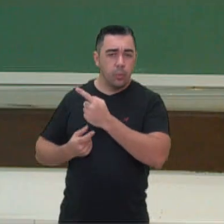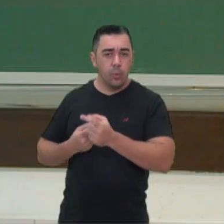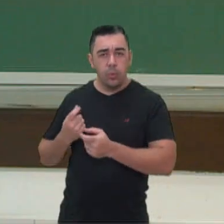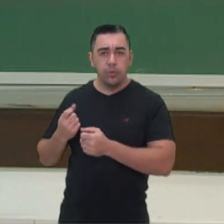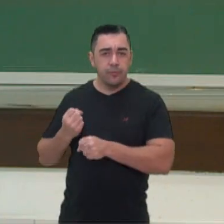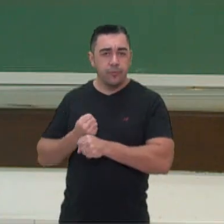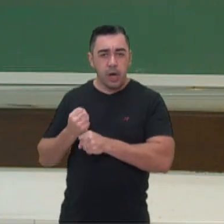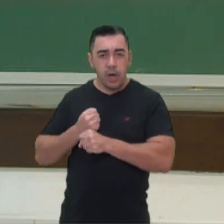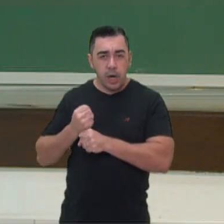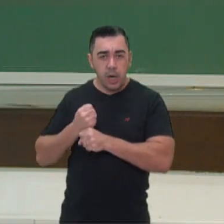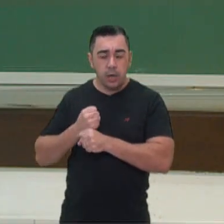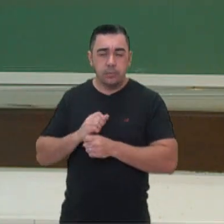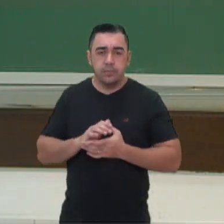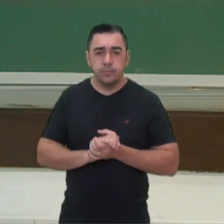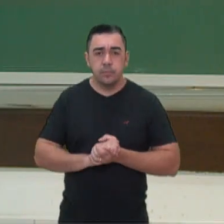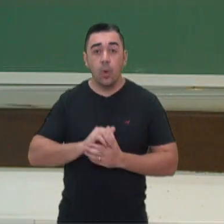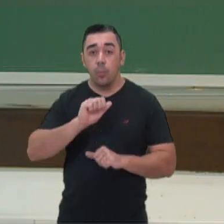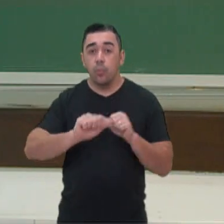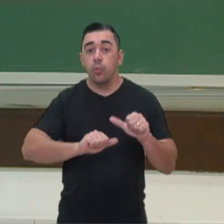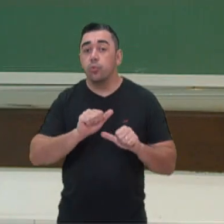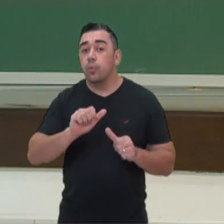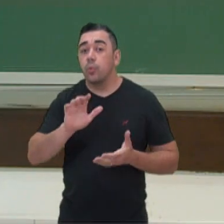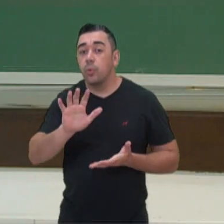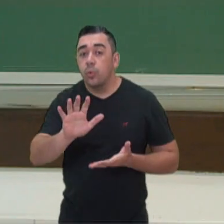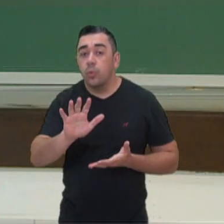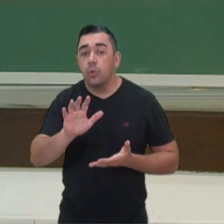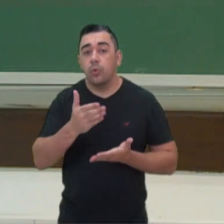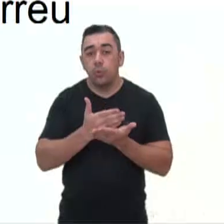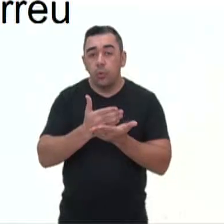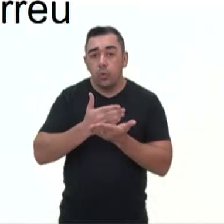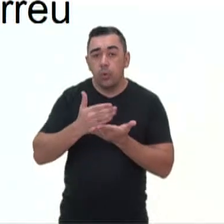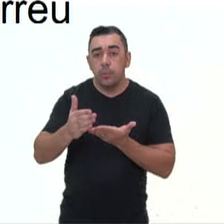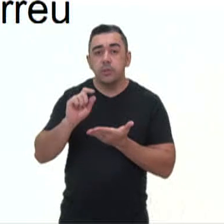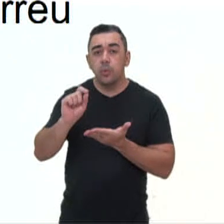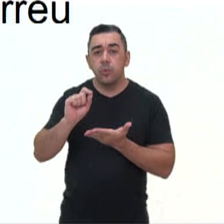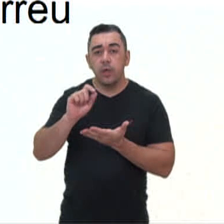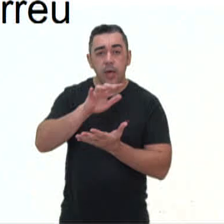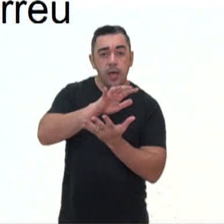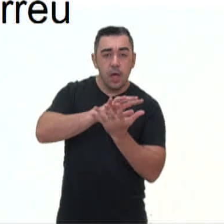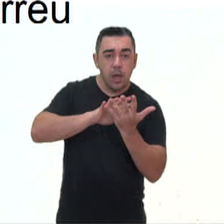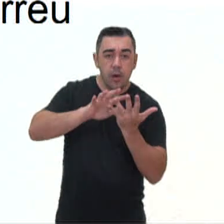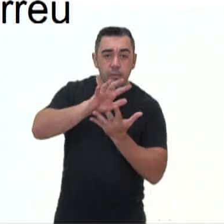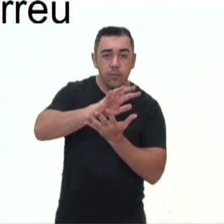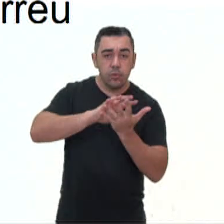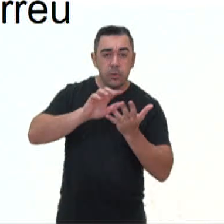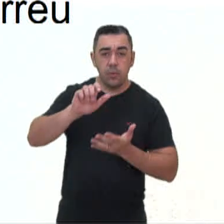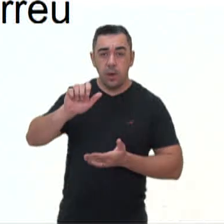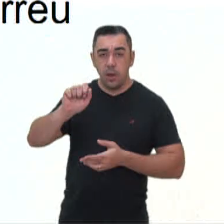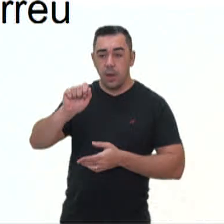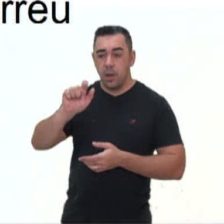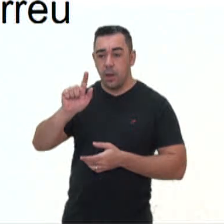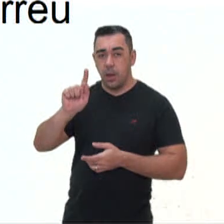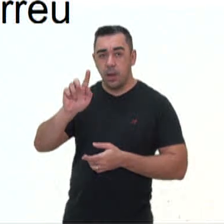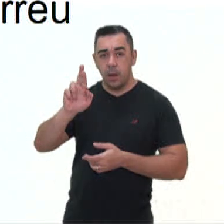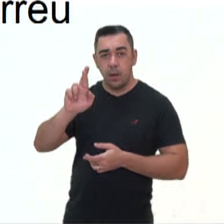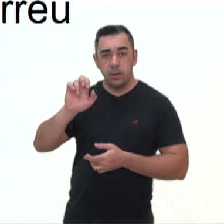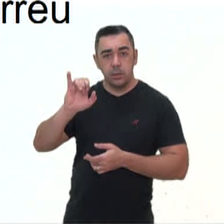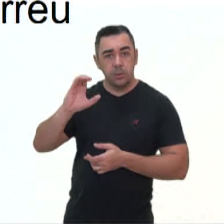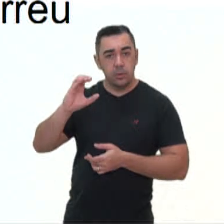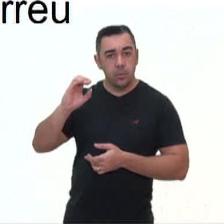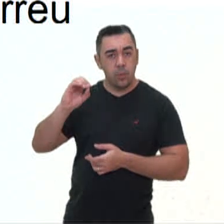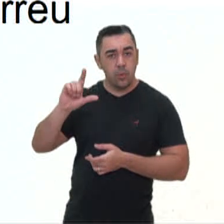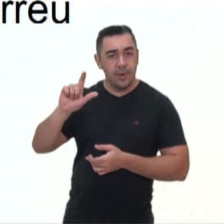anos. Isso só mudou então quando? Início da chamada Revolução Agrícola. Revolução Agrícola é